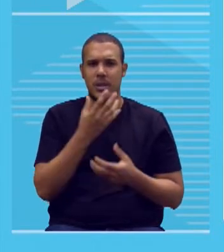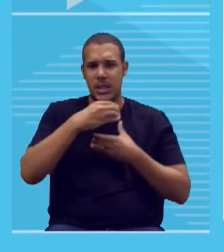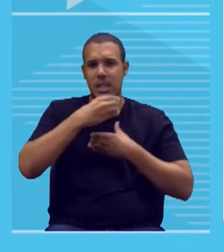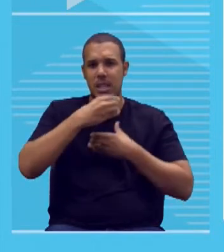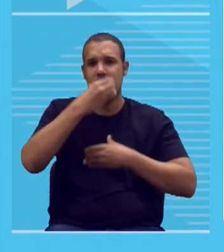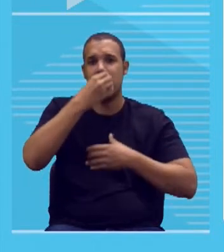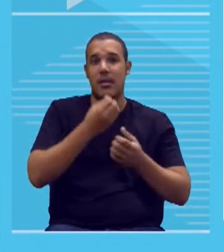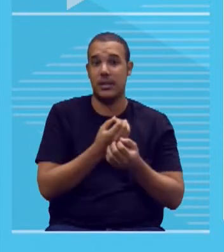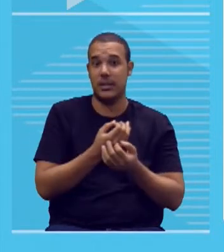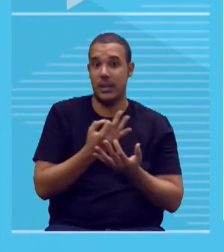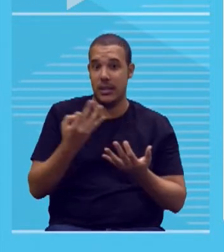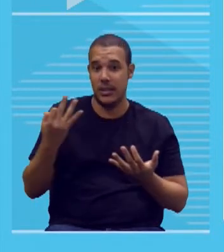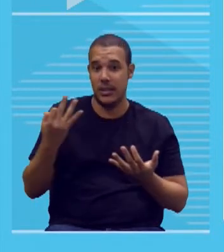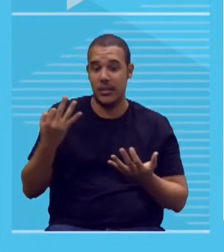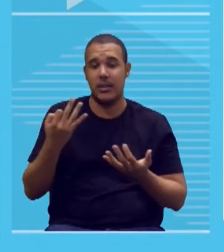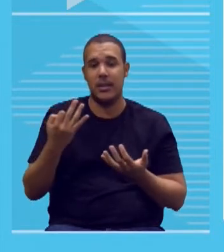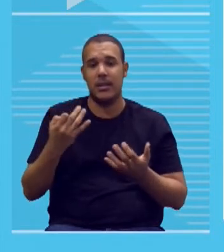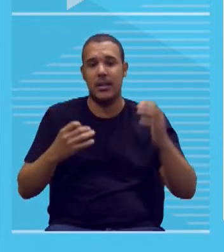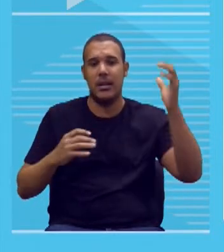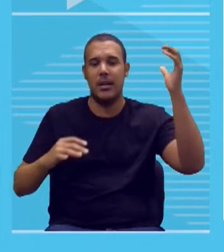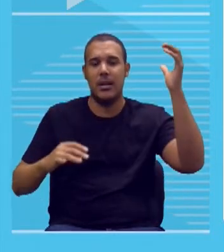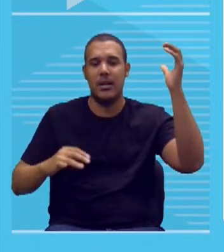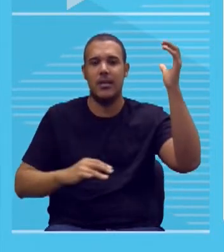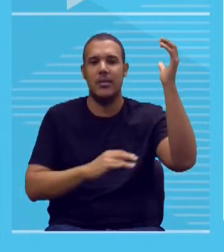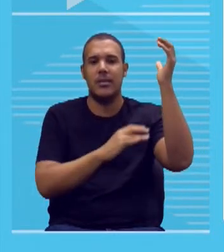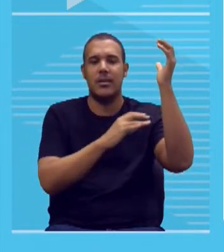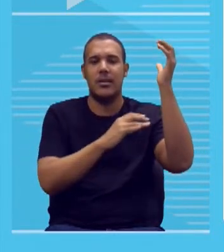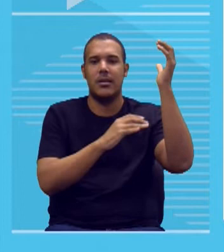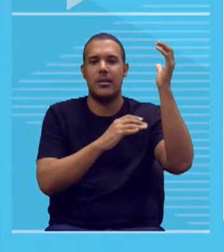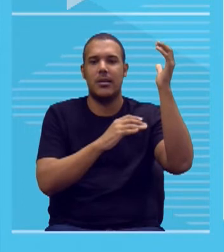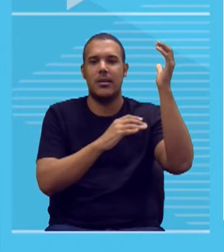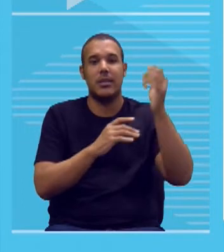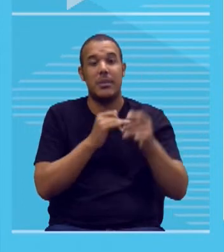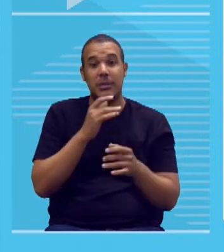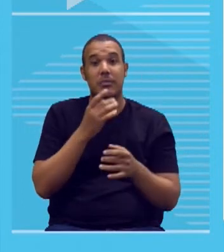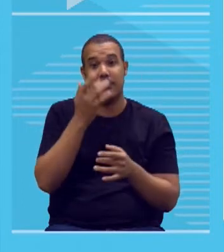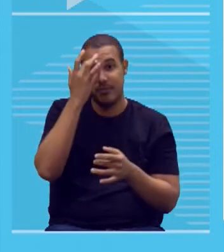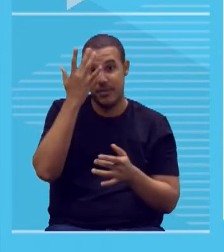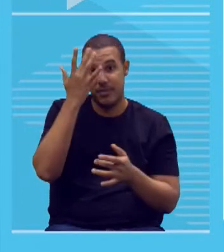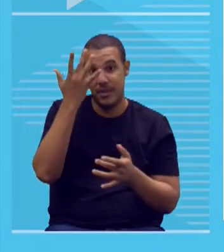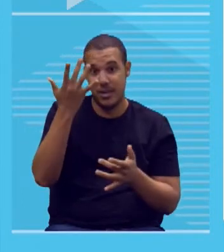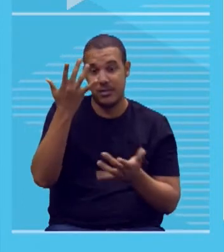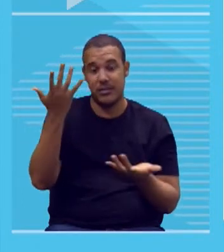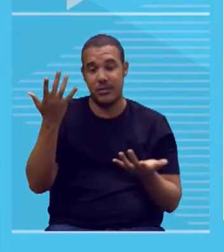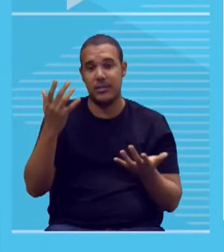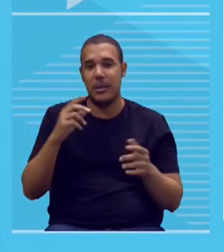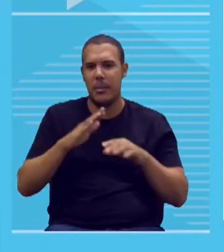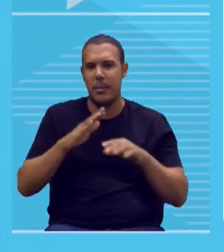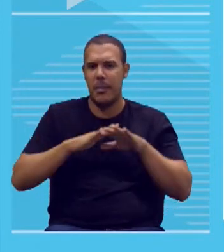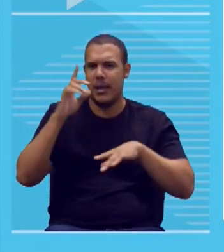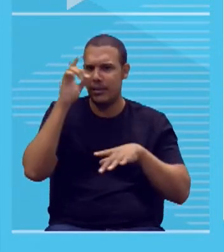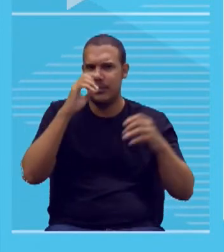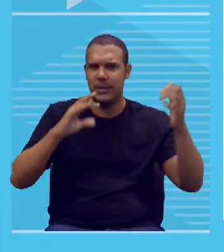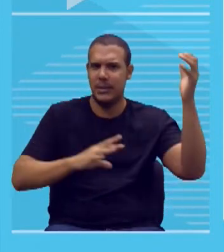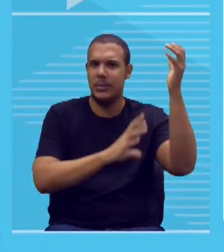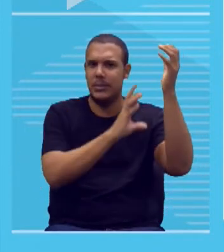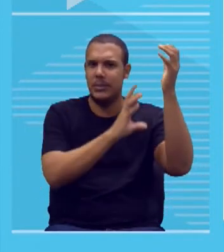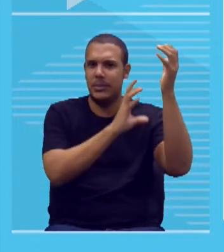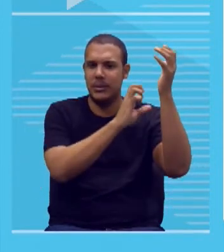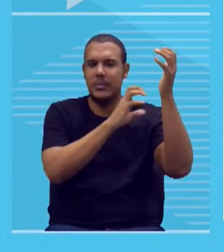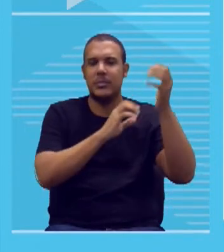E aí meu amigo filézinho de clorofila já não está mais disponível a hora que você quer tu não tá